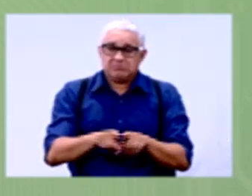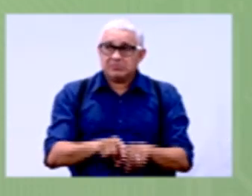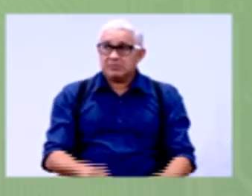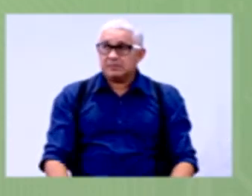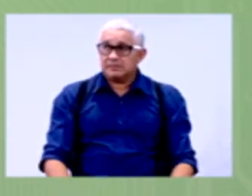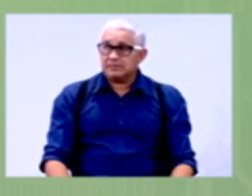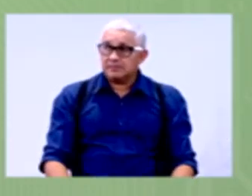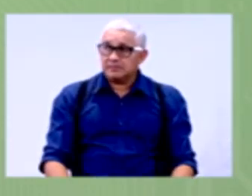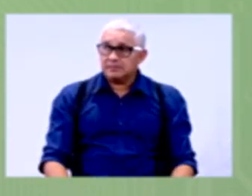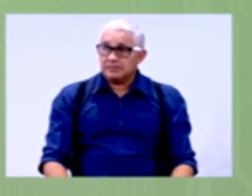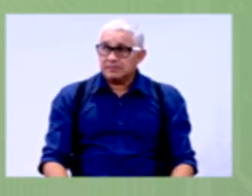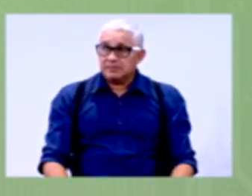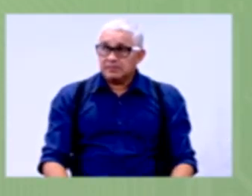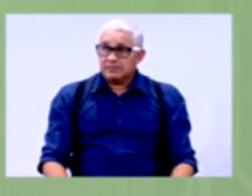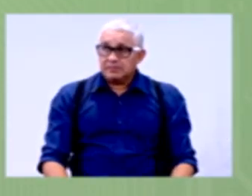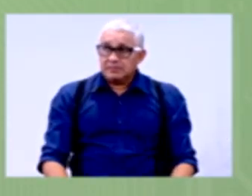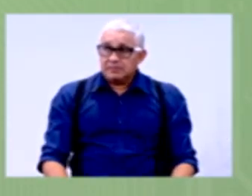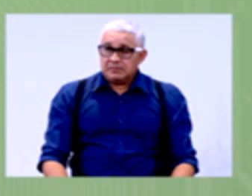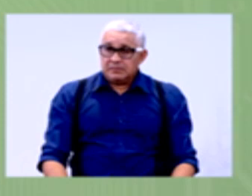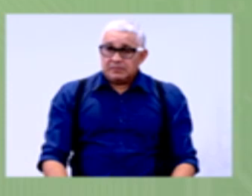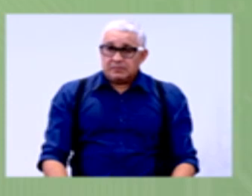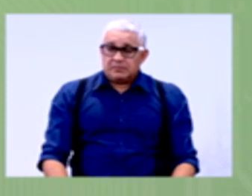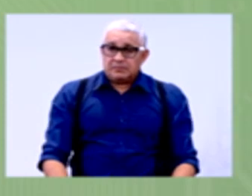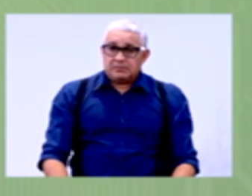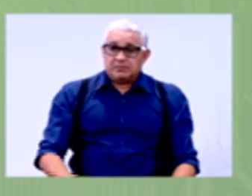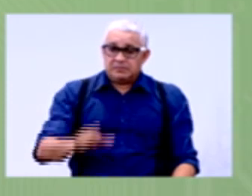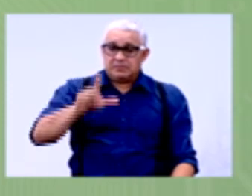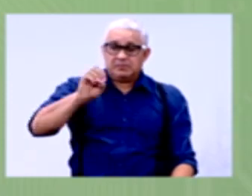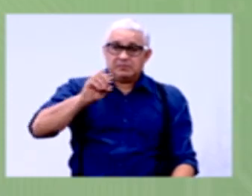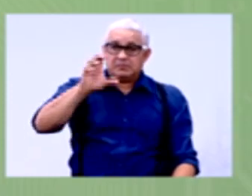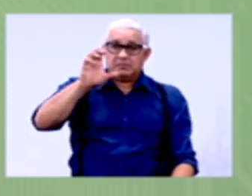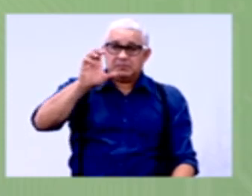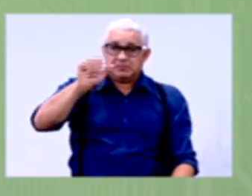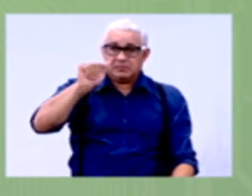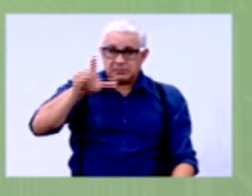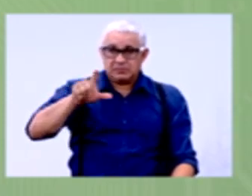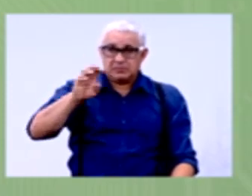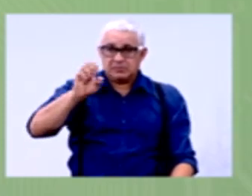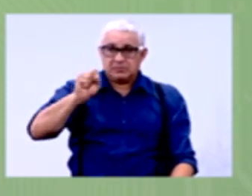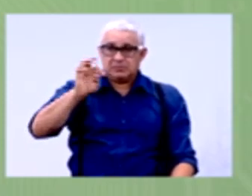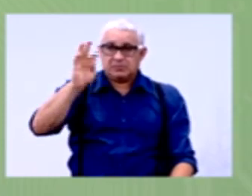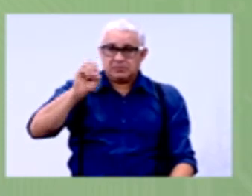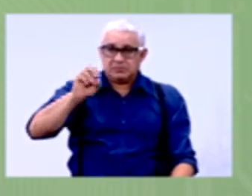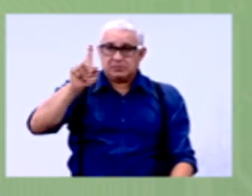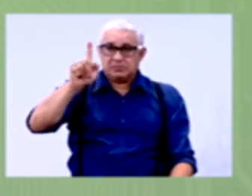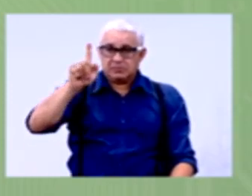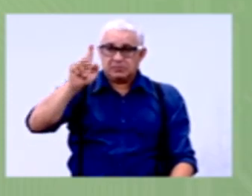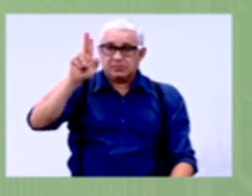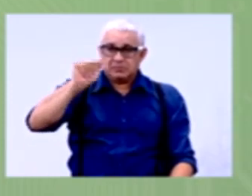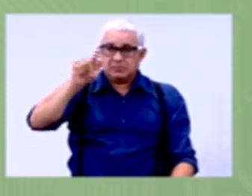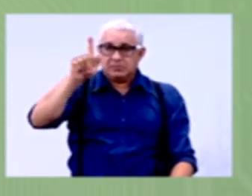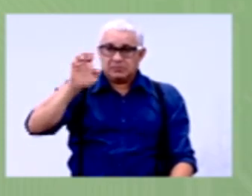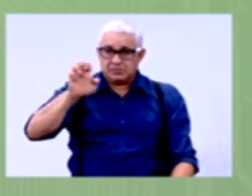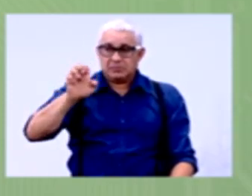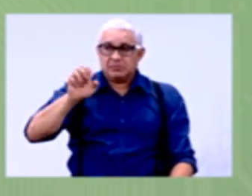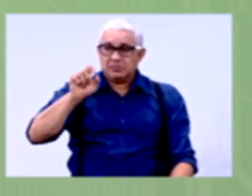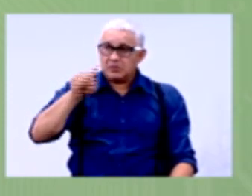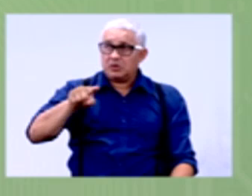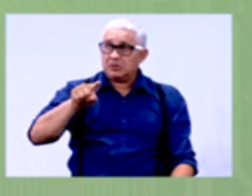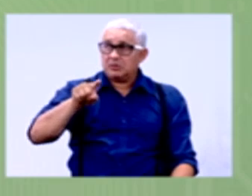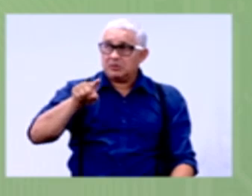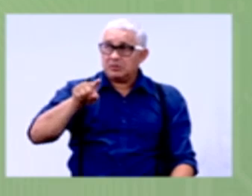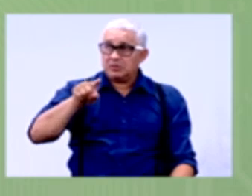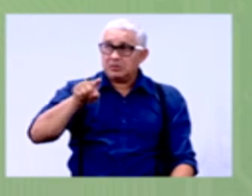cidade, né, que a gente envia essa informação. O F também, senha também, enfim, todos eles.